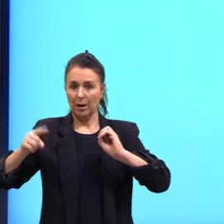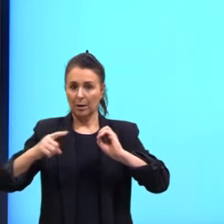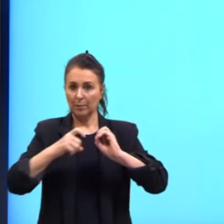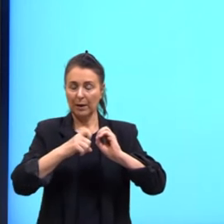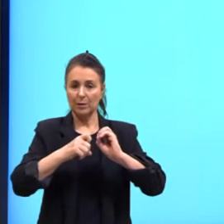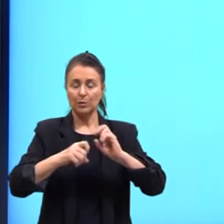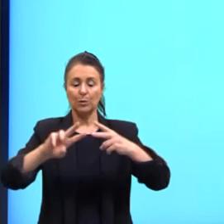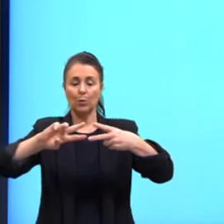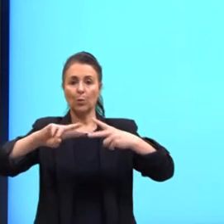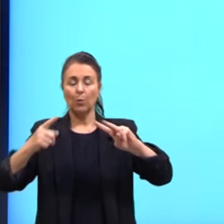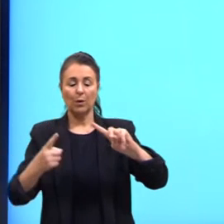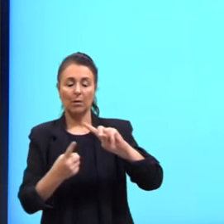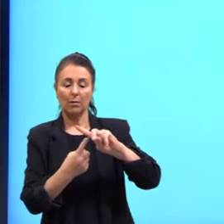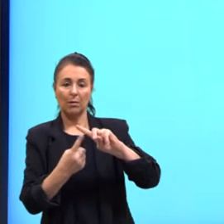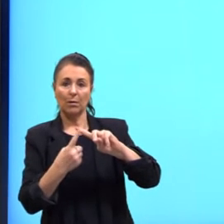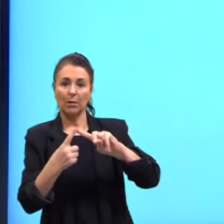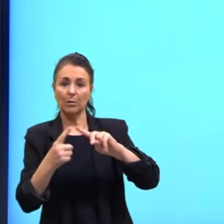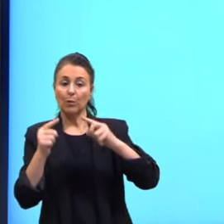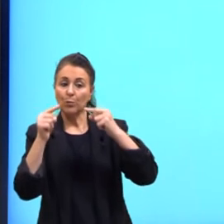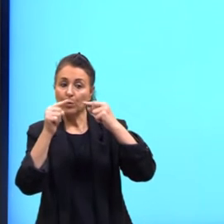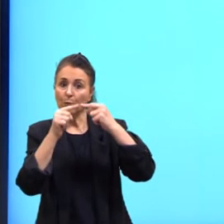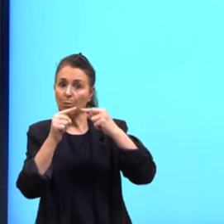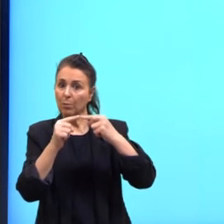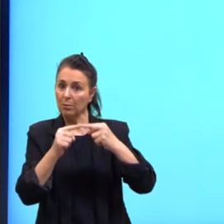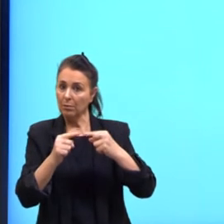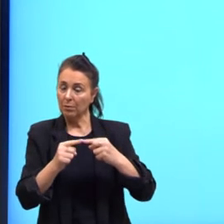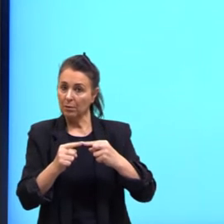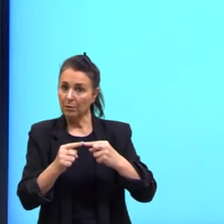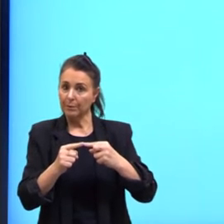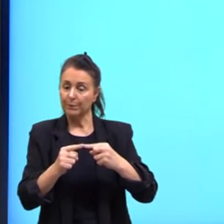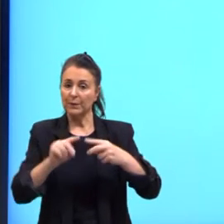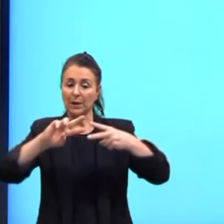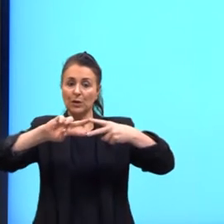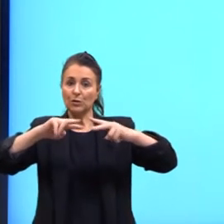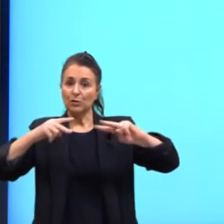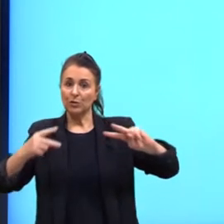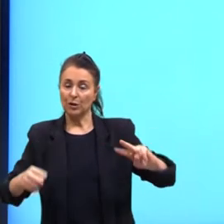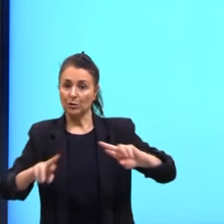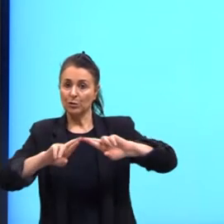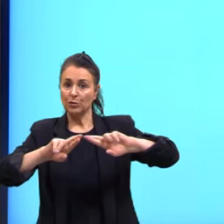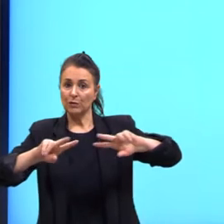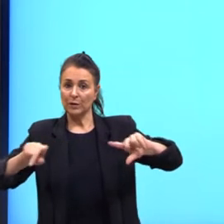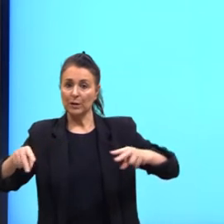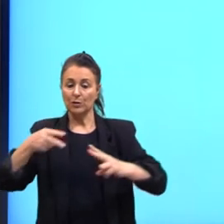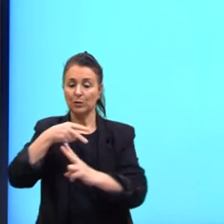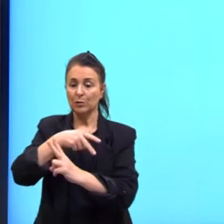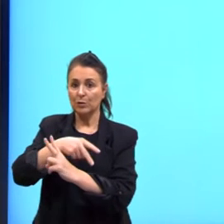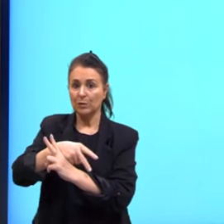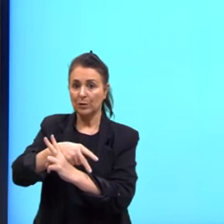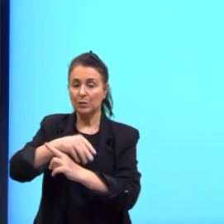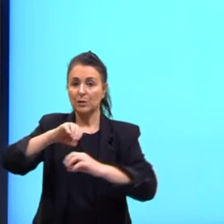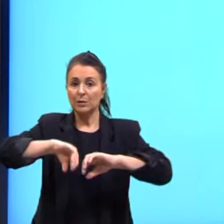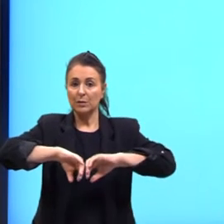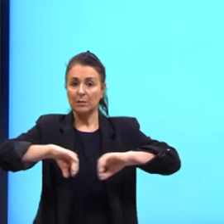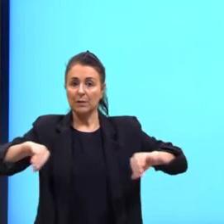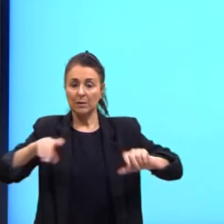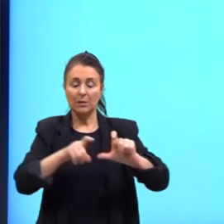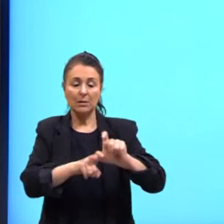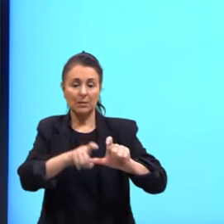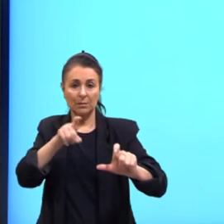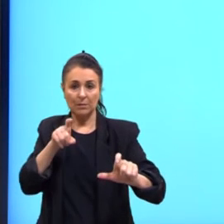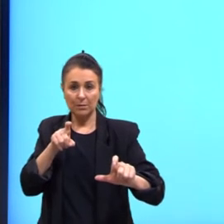alelos eles vão se combinar um acaso genes em diferentes cromossomos se segregam independentemente